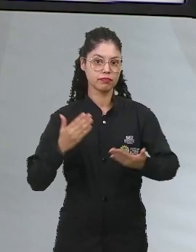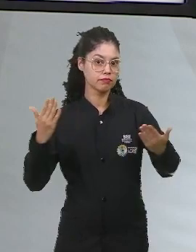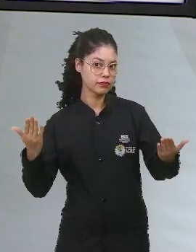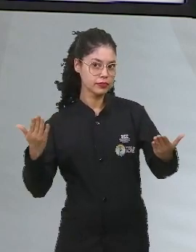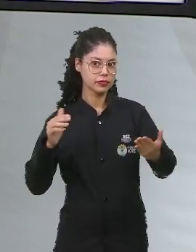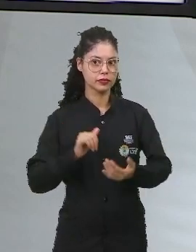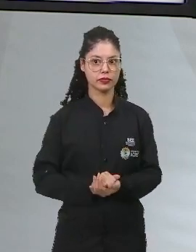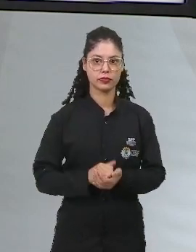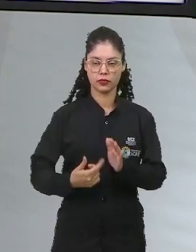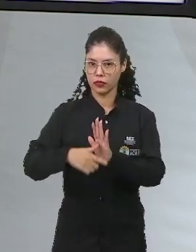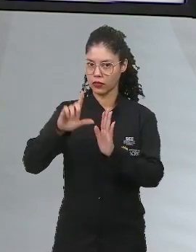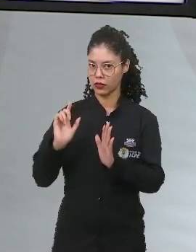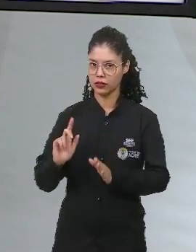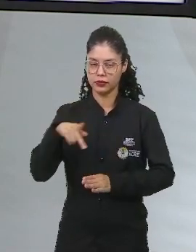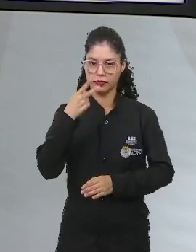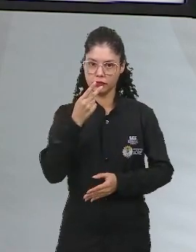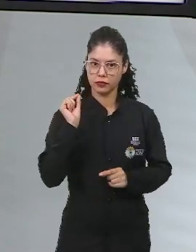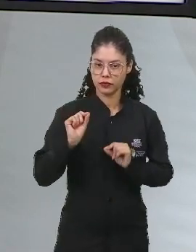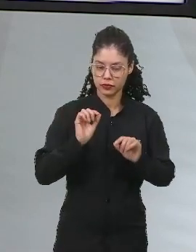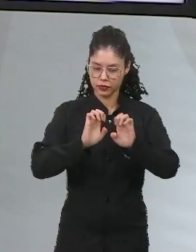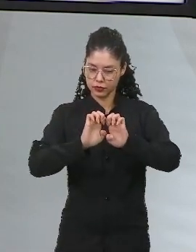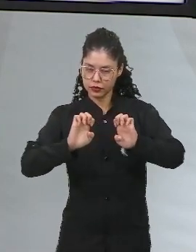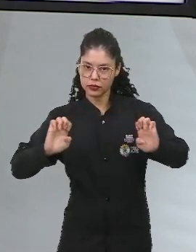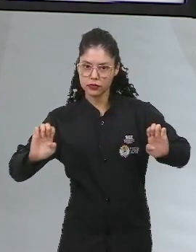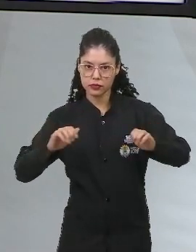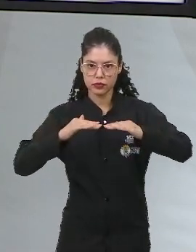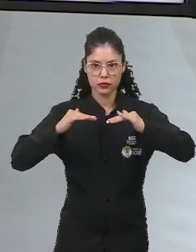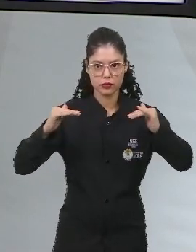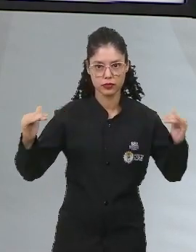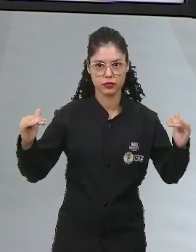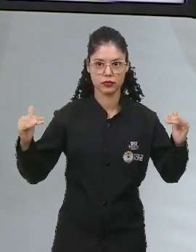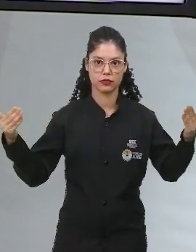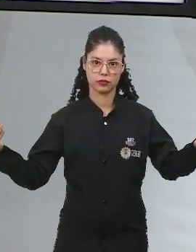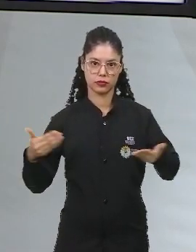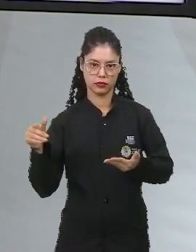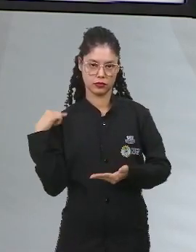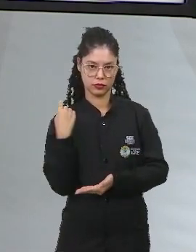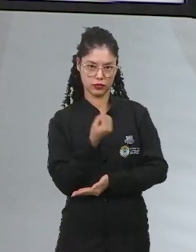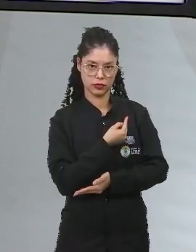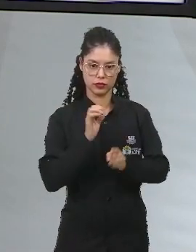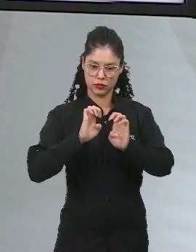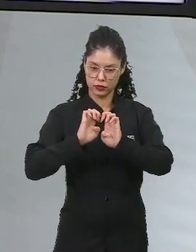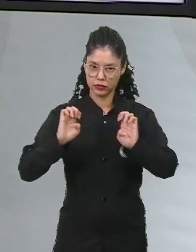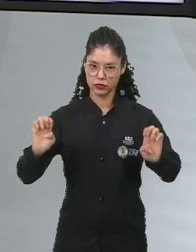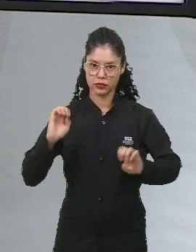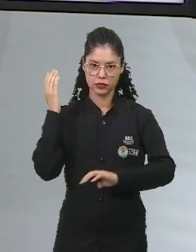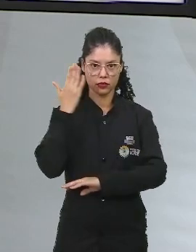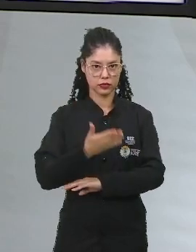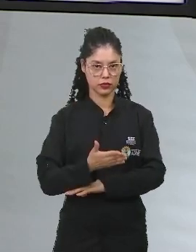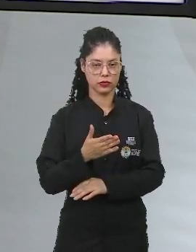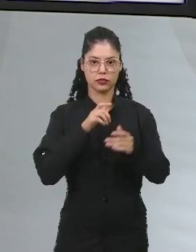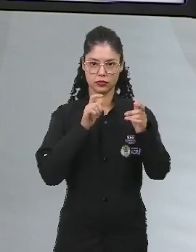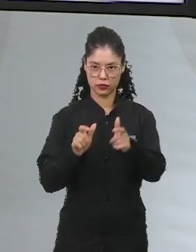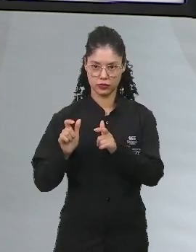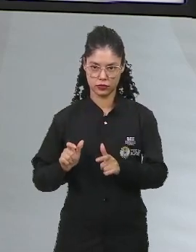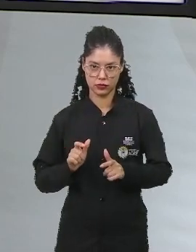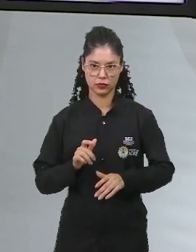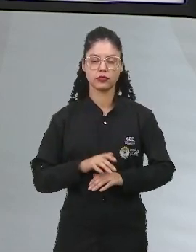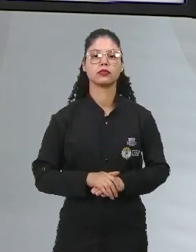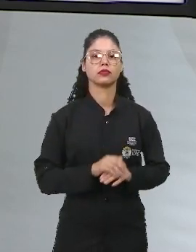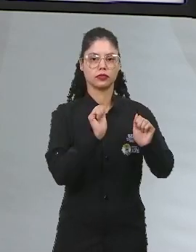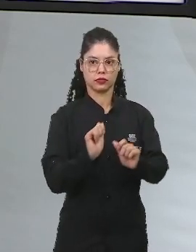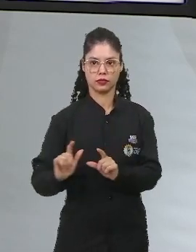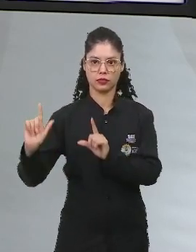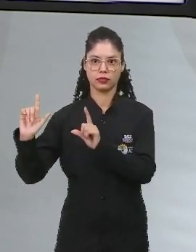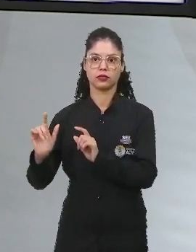Então, anteriormente nós falamos sobre as equações no plano. Agora nós vamos falar sobre equações da reta no espaço. Me